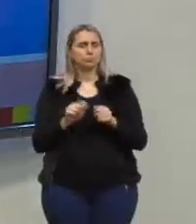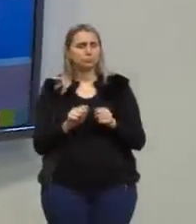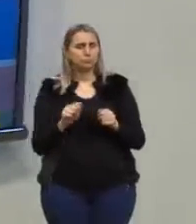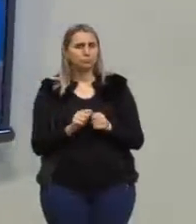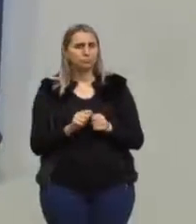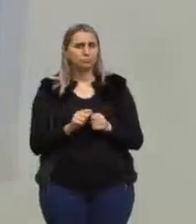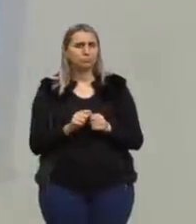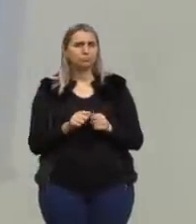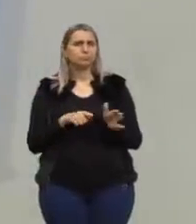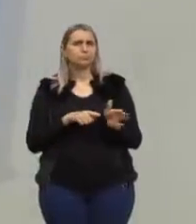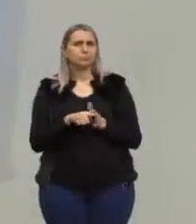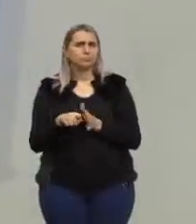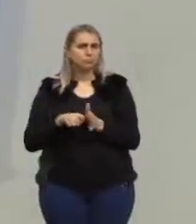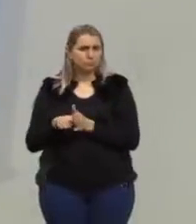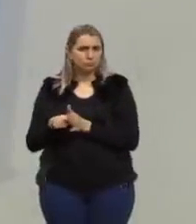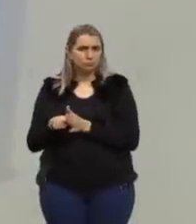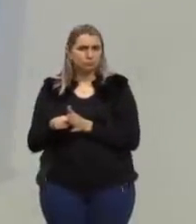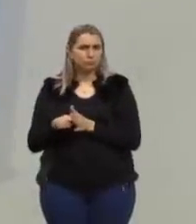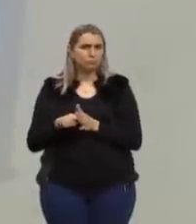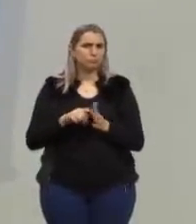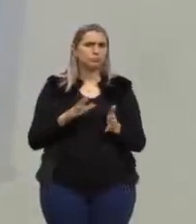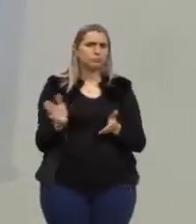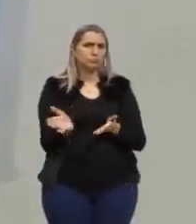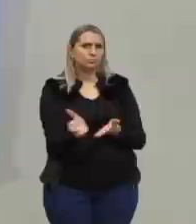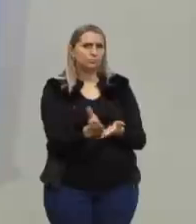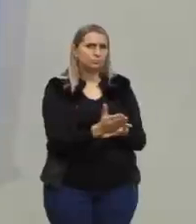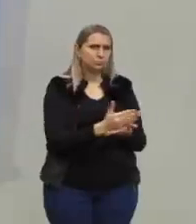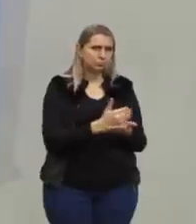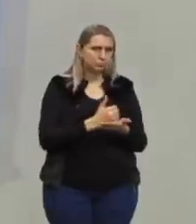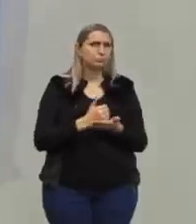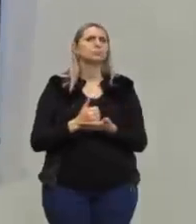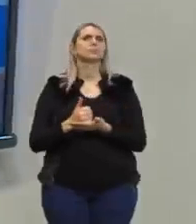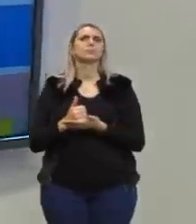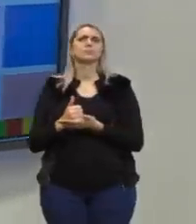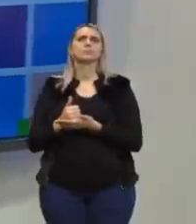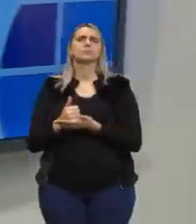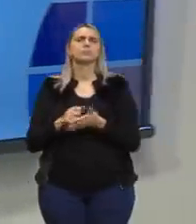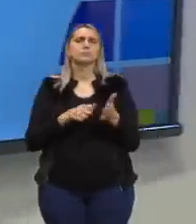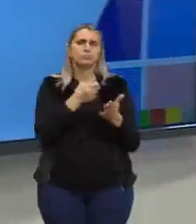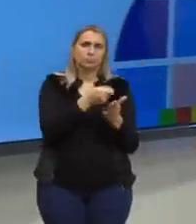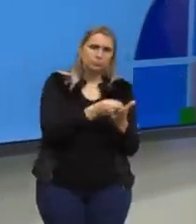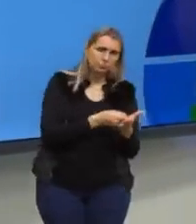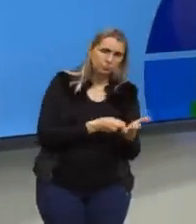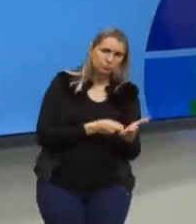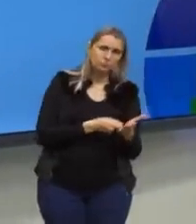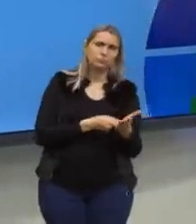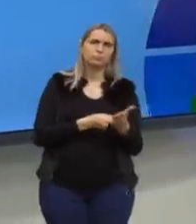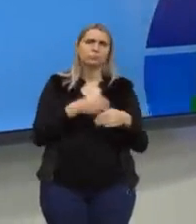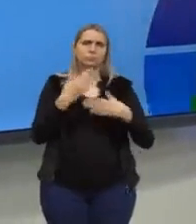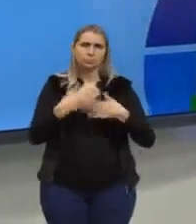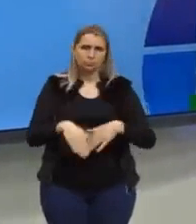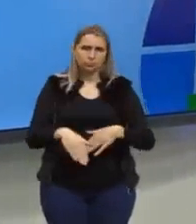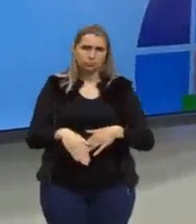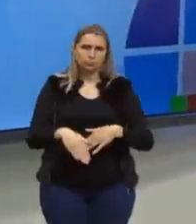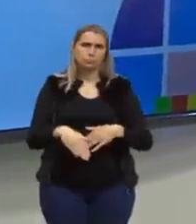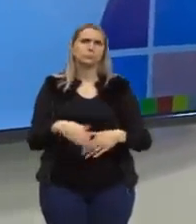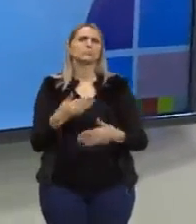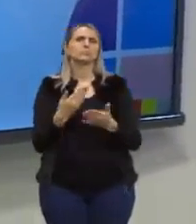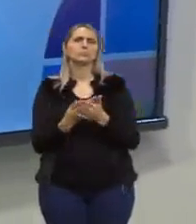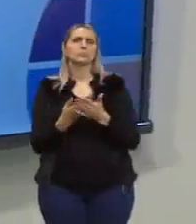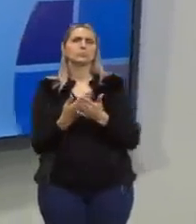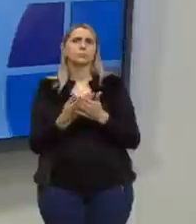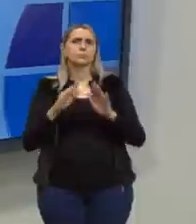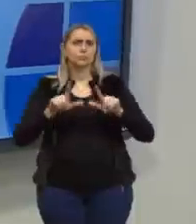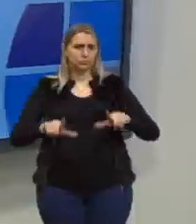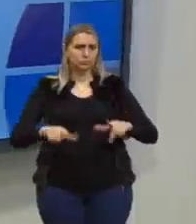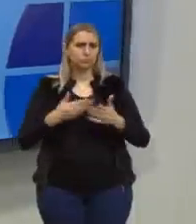em cima de questões que eu coletei, em cima de questões de concurso, em cima de questões que são trabalhadas em sala de aula, em